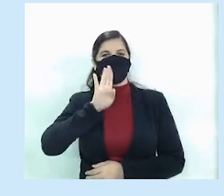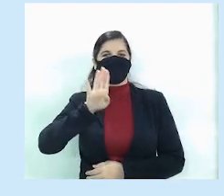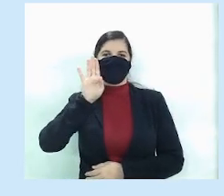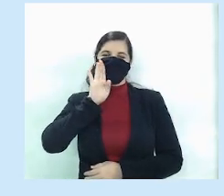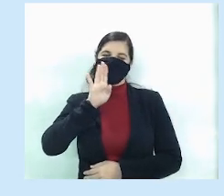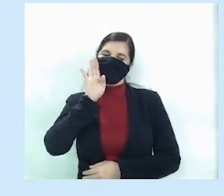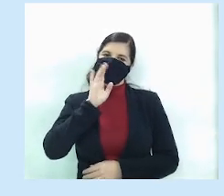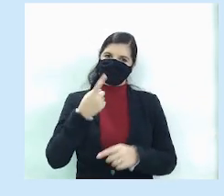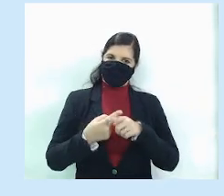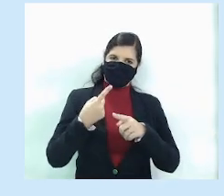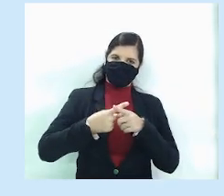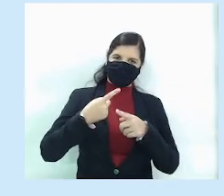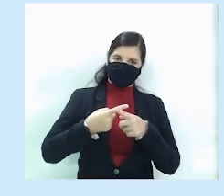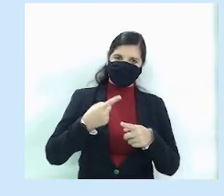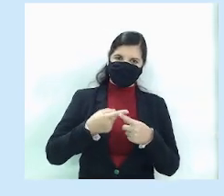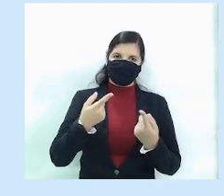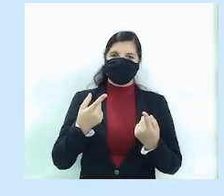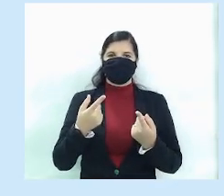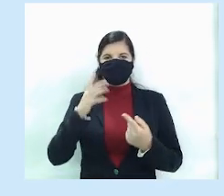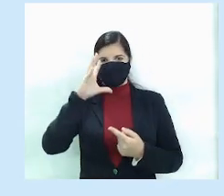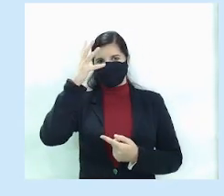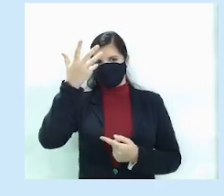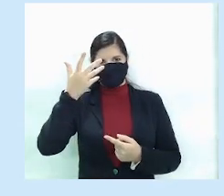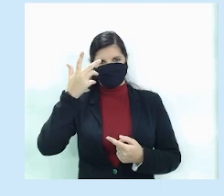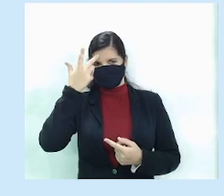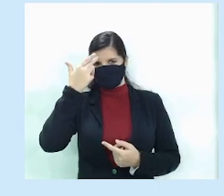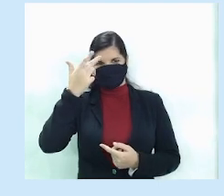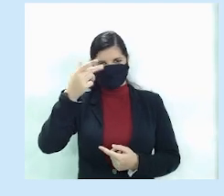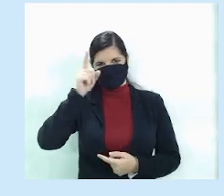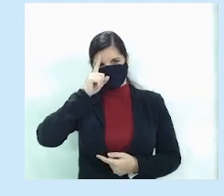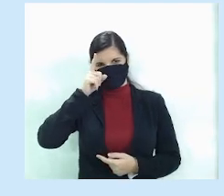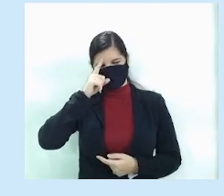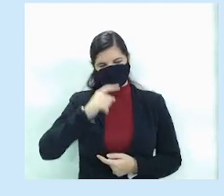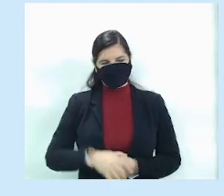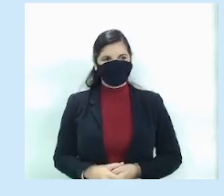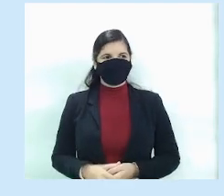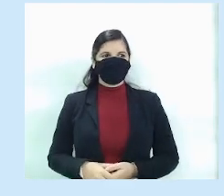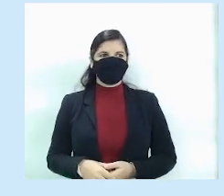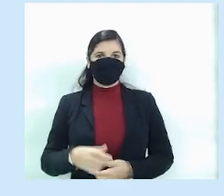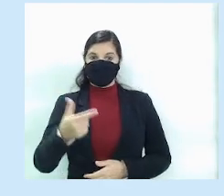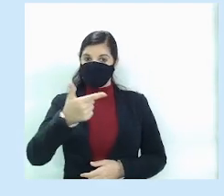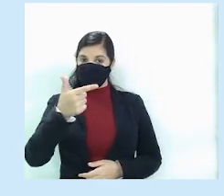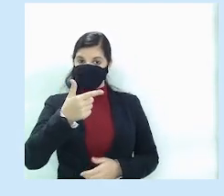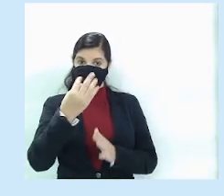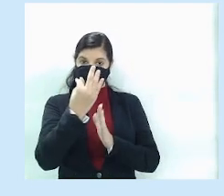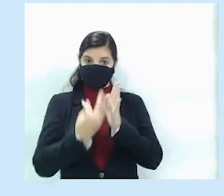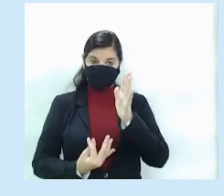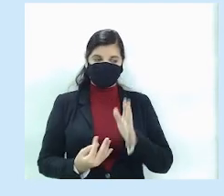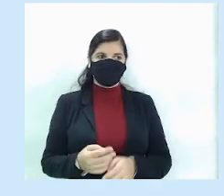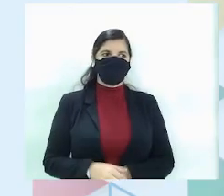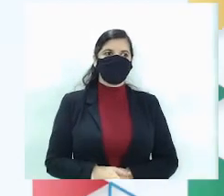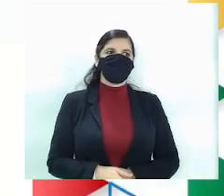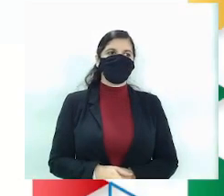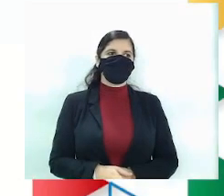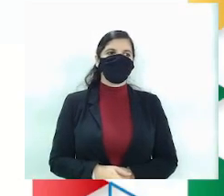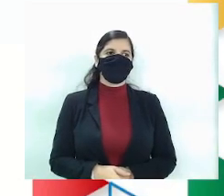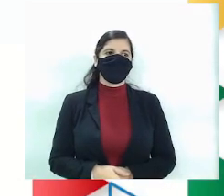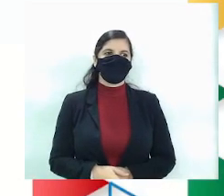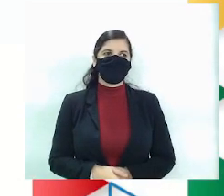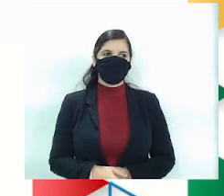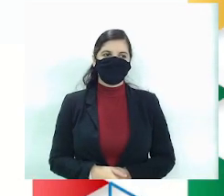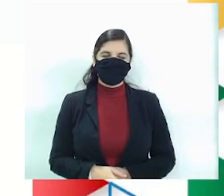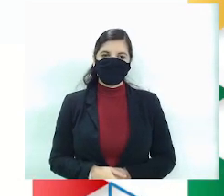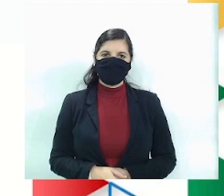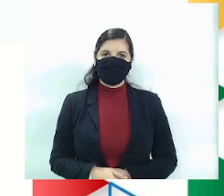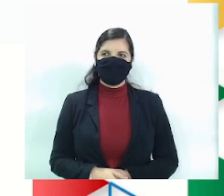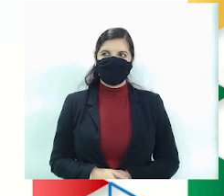com base nessa situação tão corriqueira, né? Vamos ver o segundo texto. Olha só aí na